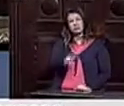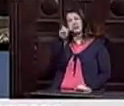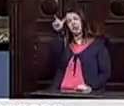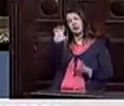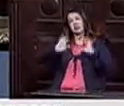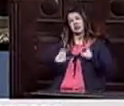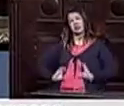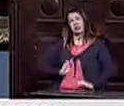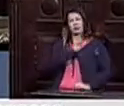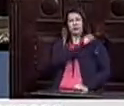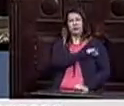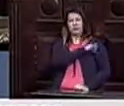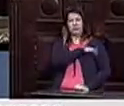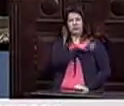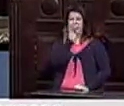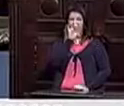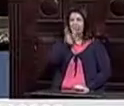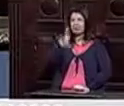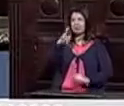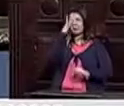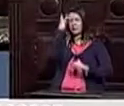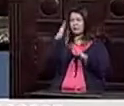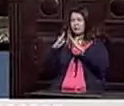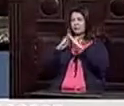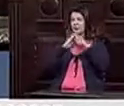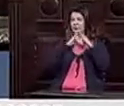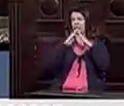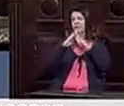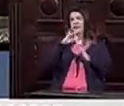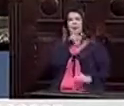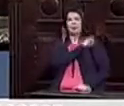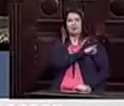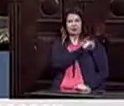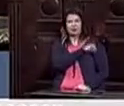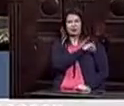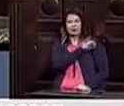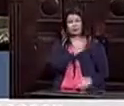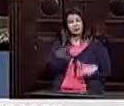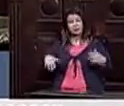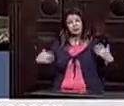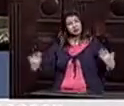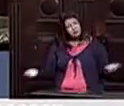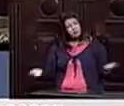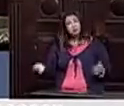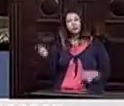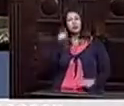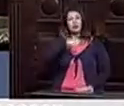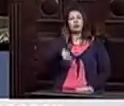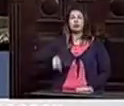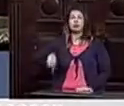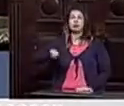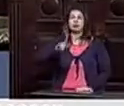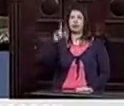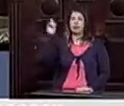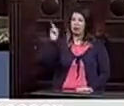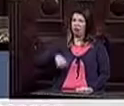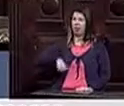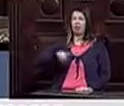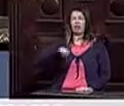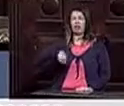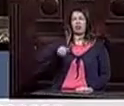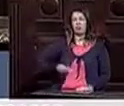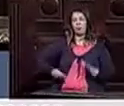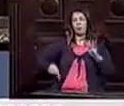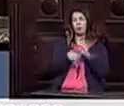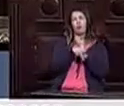a cada morador do Estado do Rio de Janeiro. Sendo assim, todos nós somos proprietários